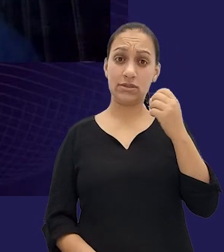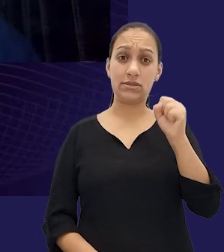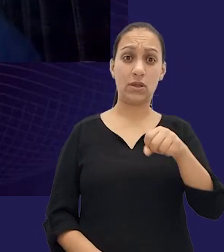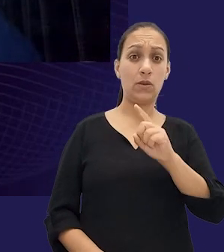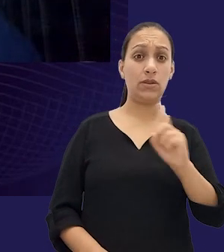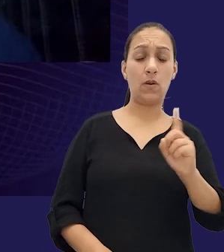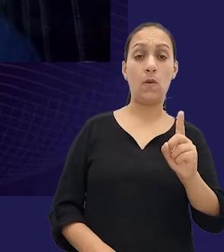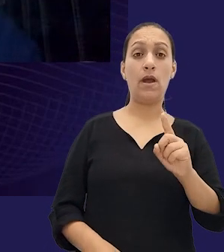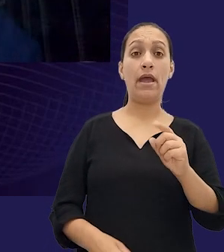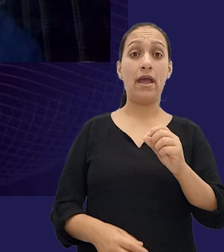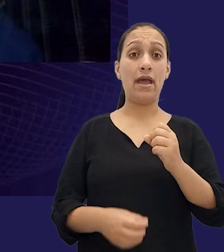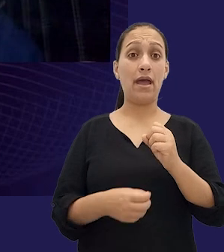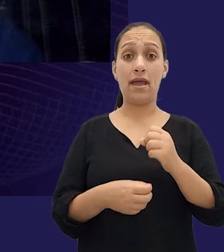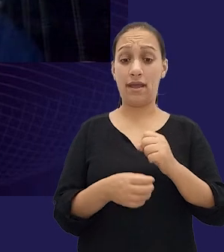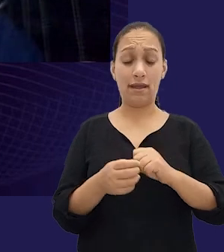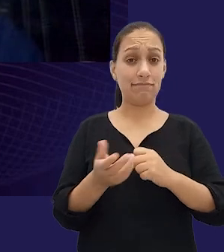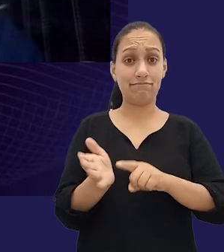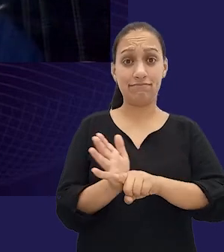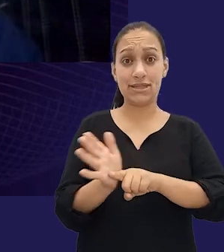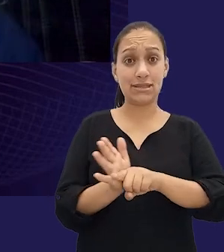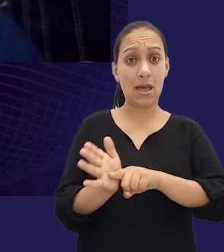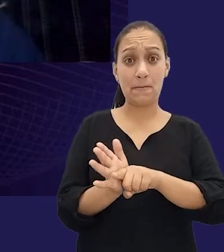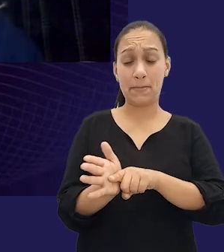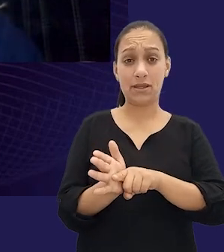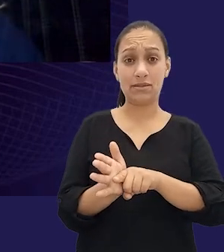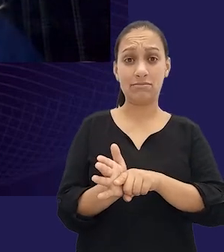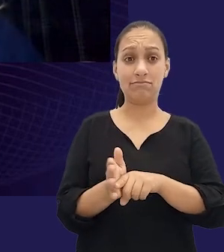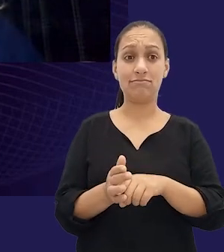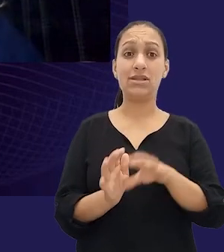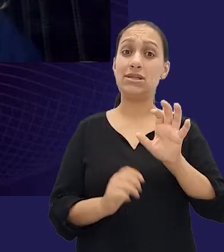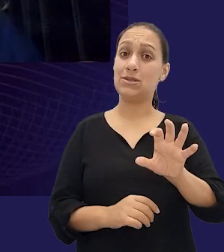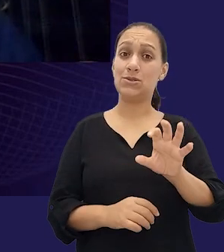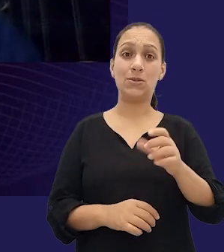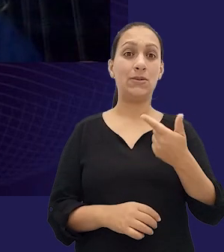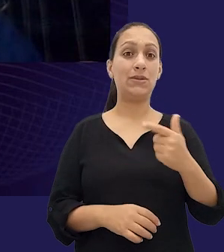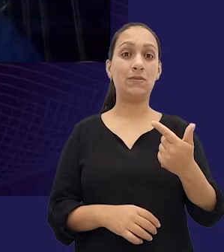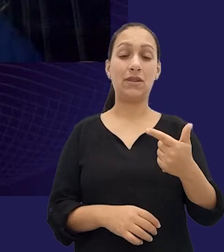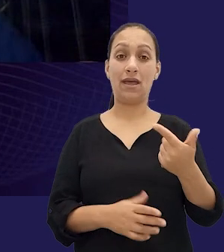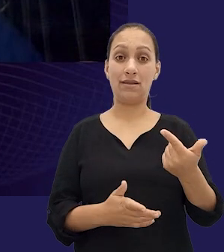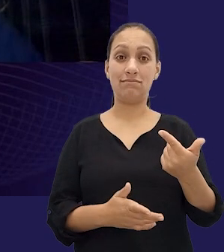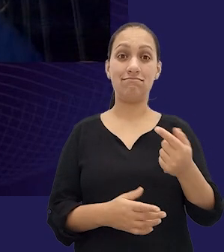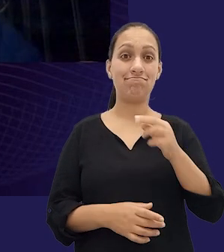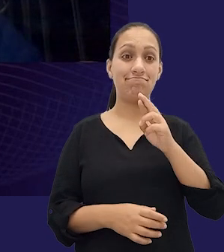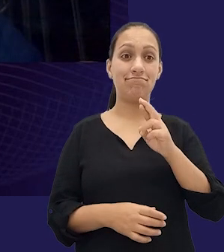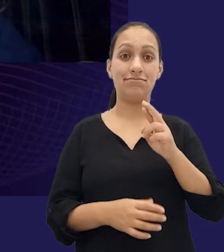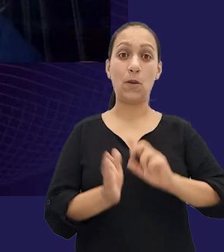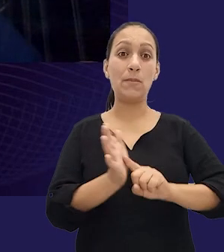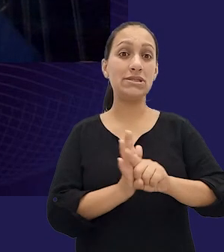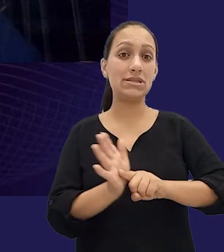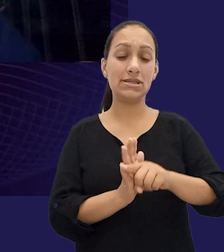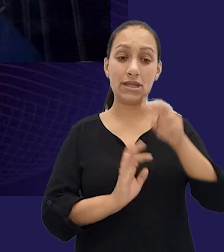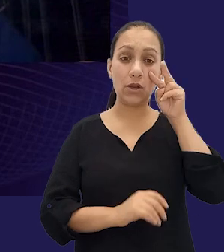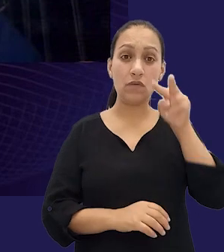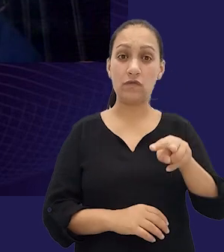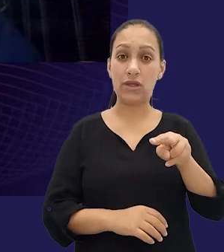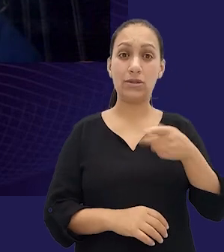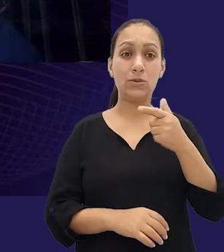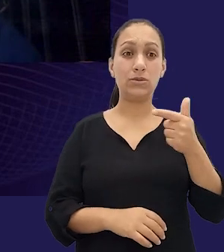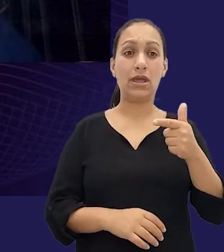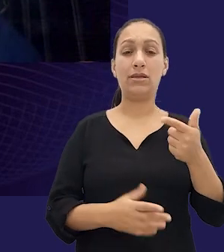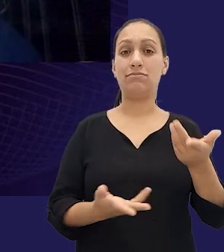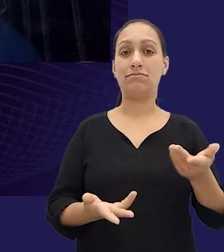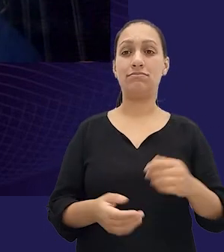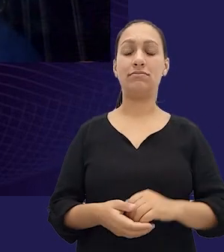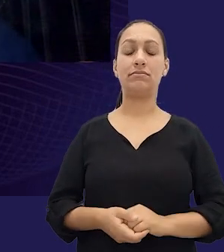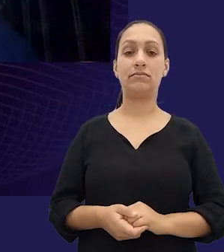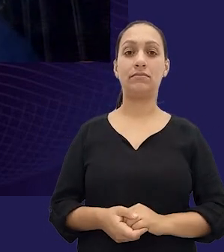exame bacteriológico, né? E isso não é feito, né? Não é feito, não é uma